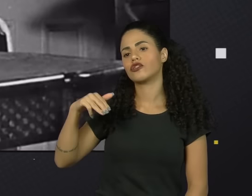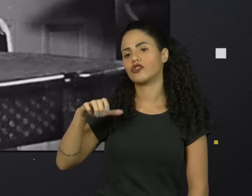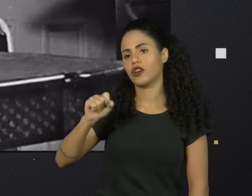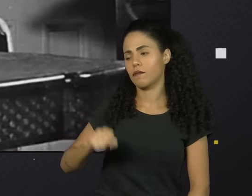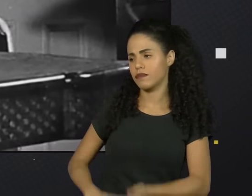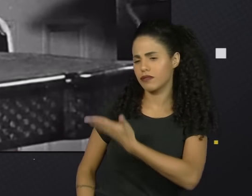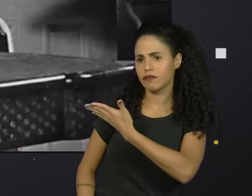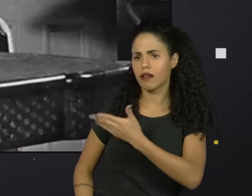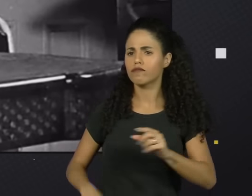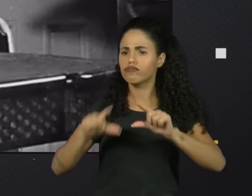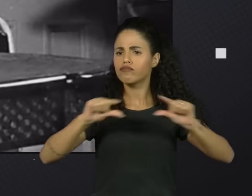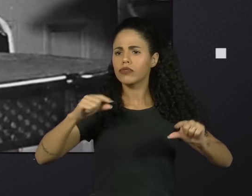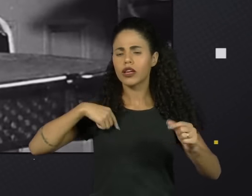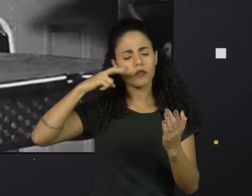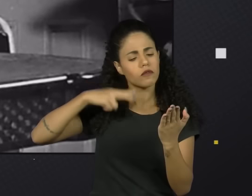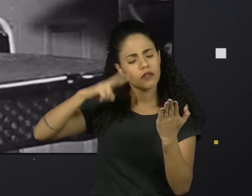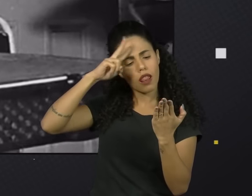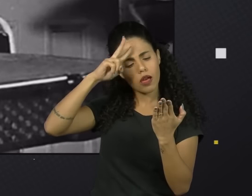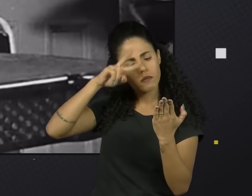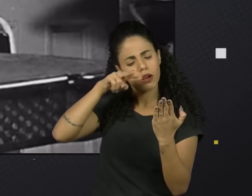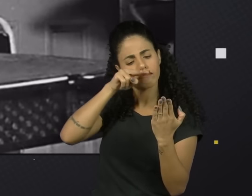era um